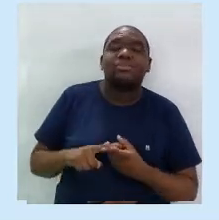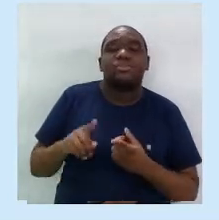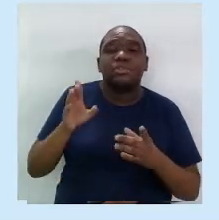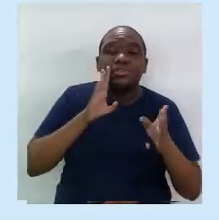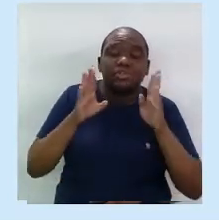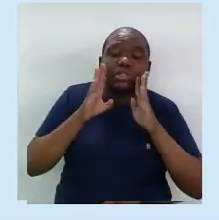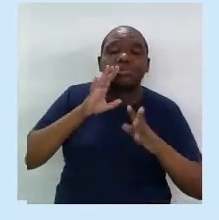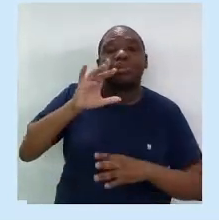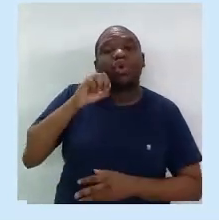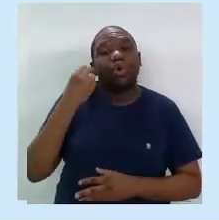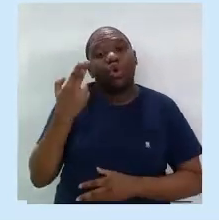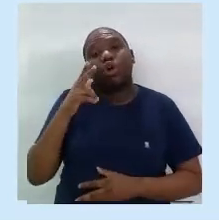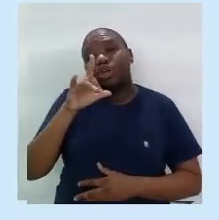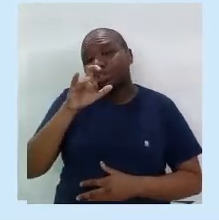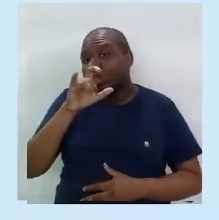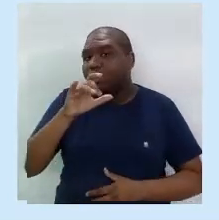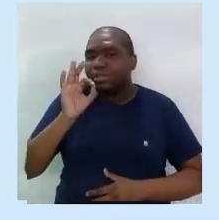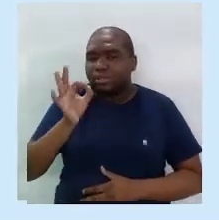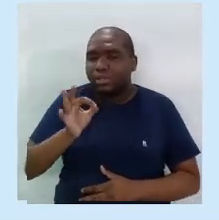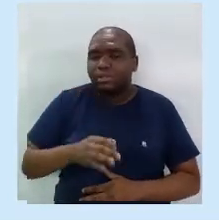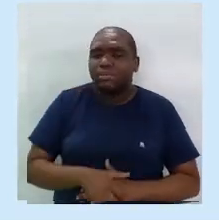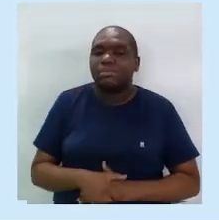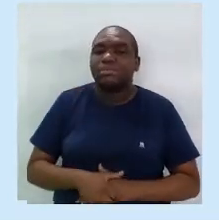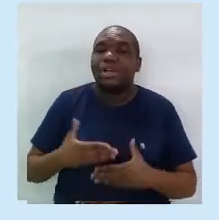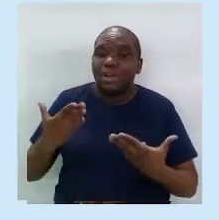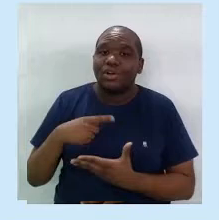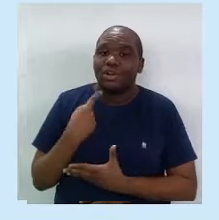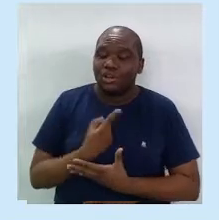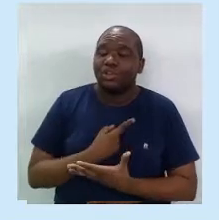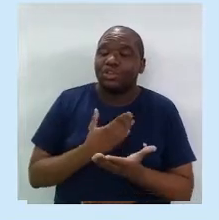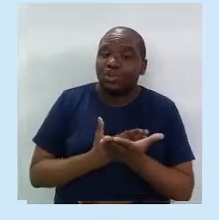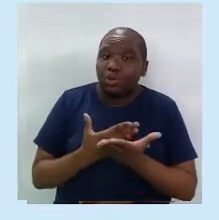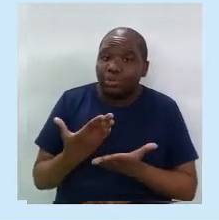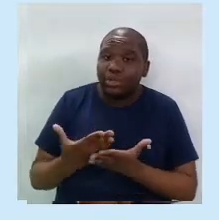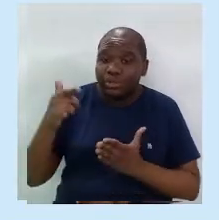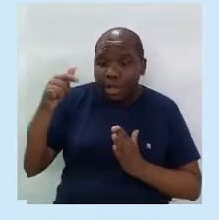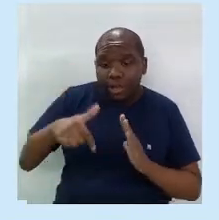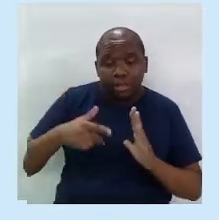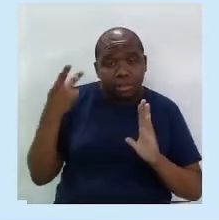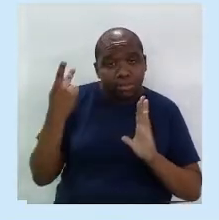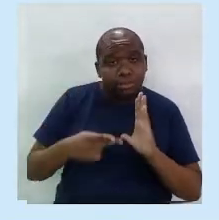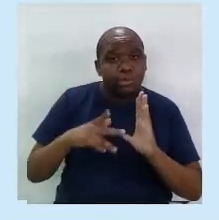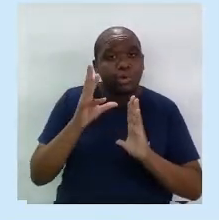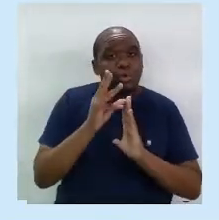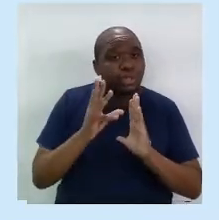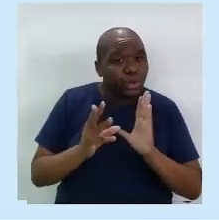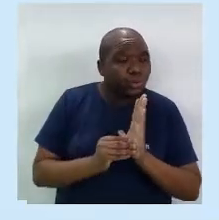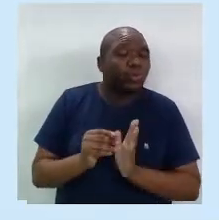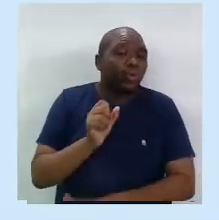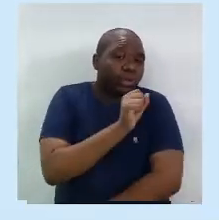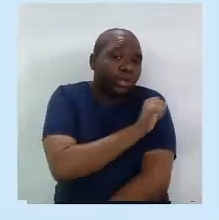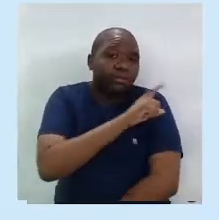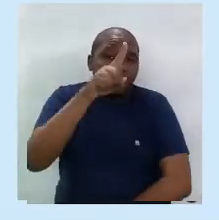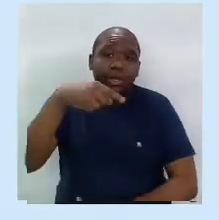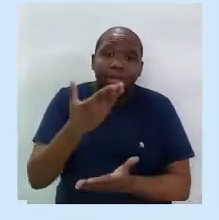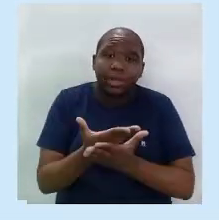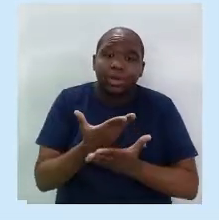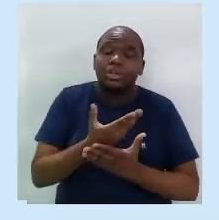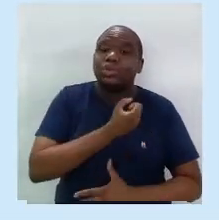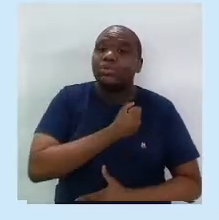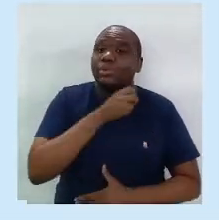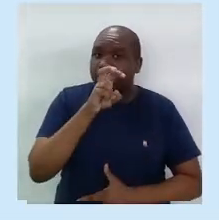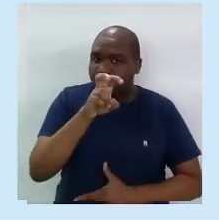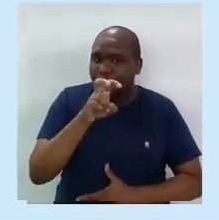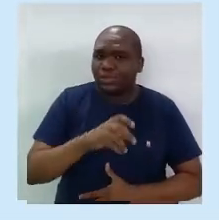quanto no Instagram. Beleza? Bom, vamos agora iniciar o nosso conteúdo do oitavo ano, que